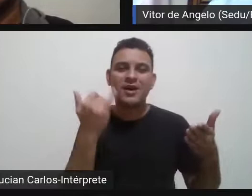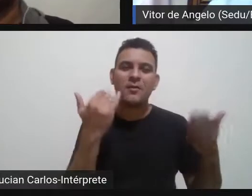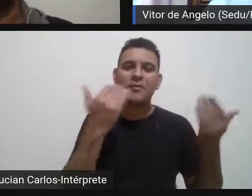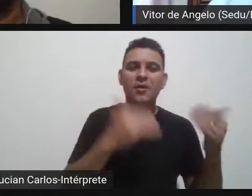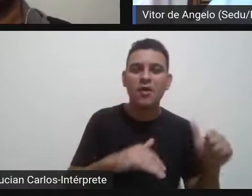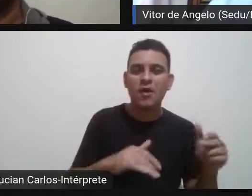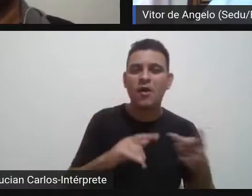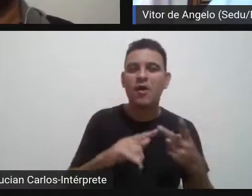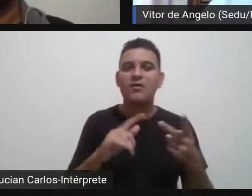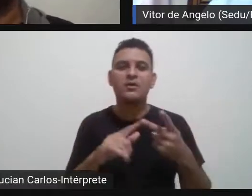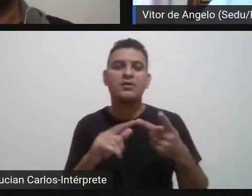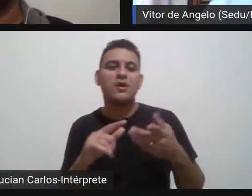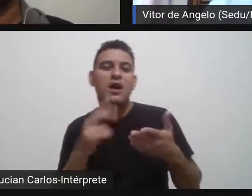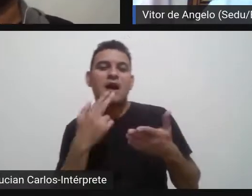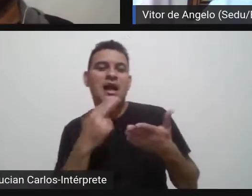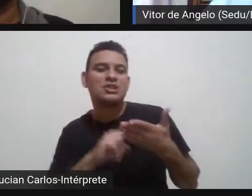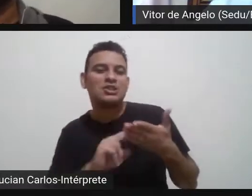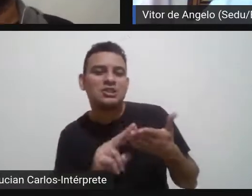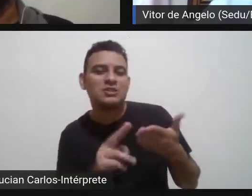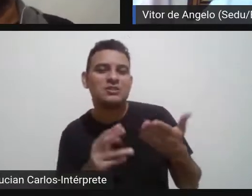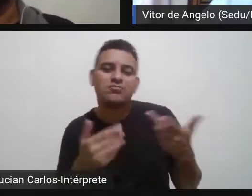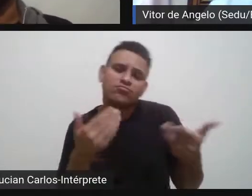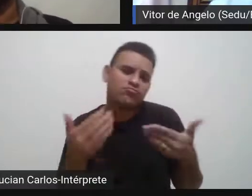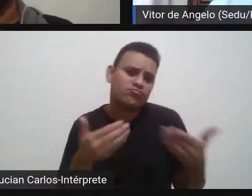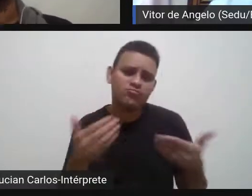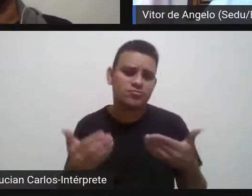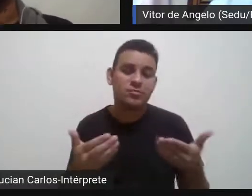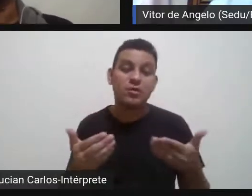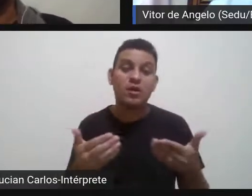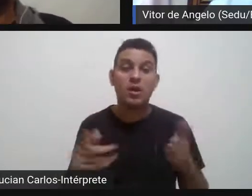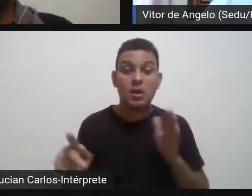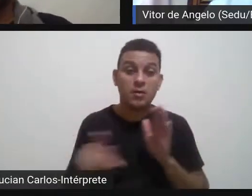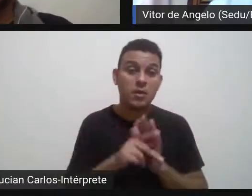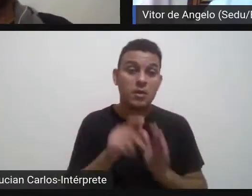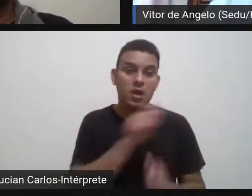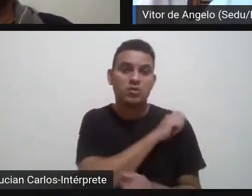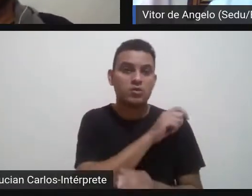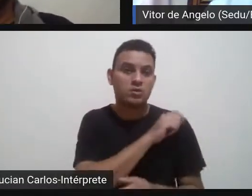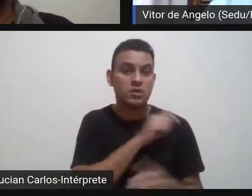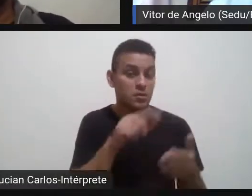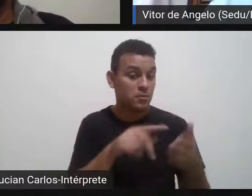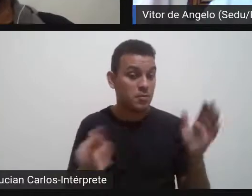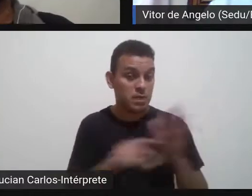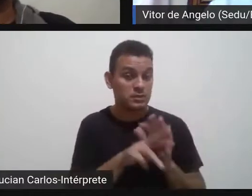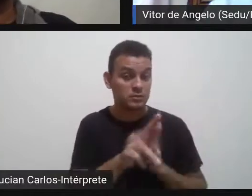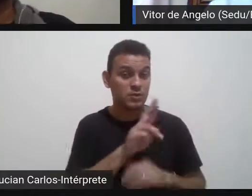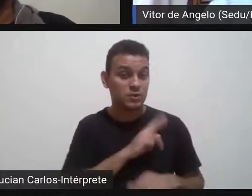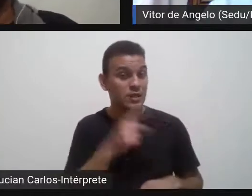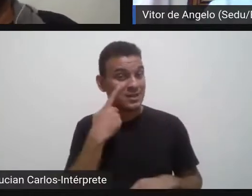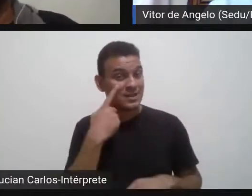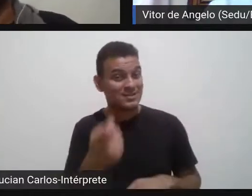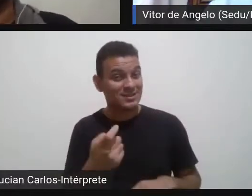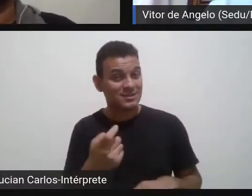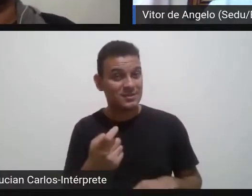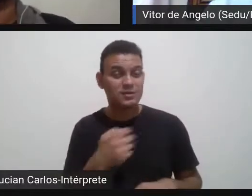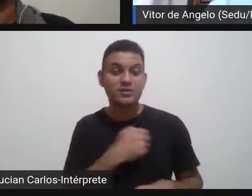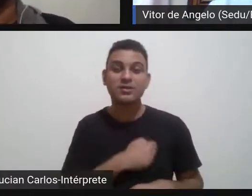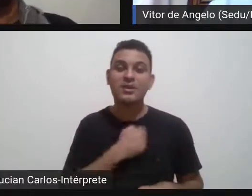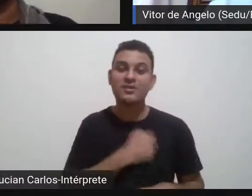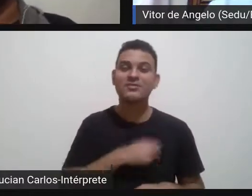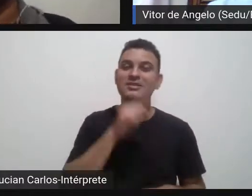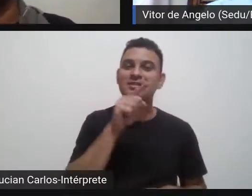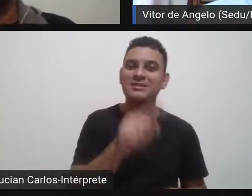vezes uma cartinha, e aí, muitas das vezes, o próprio aluno responde pelo bilhete. E é muito interessante, estou com saudade de